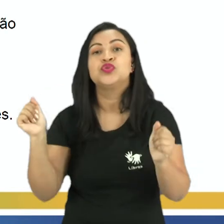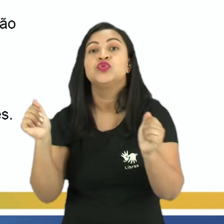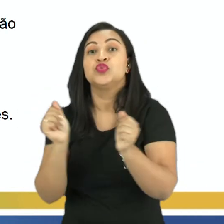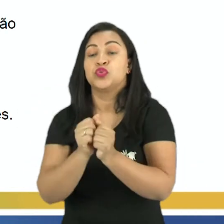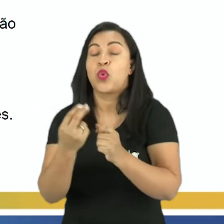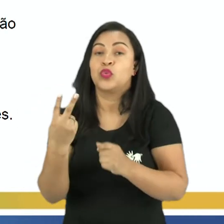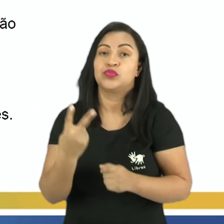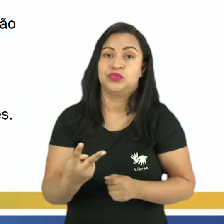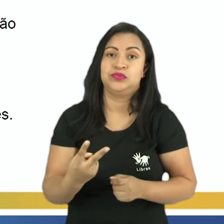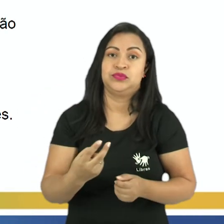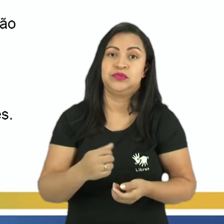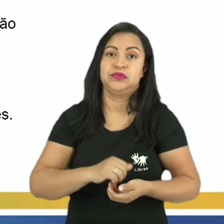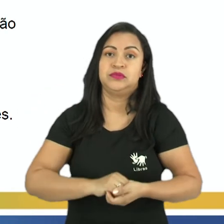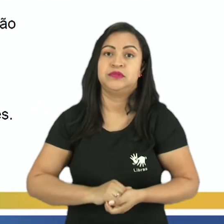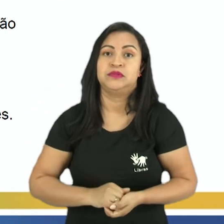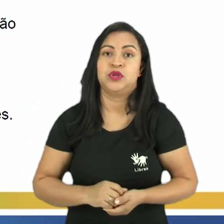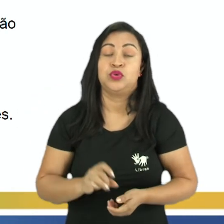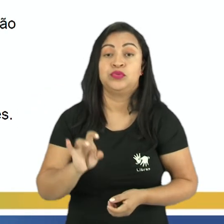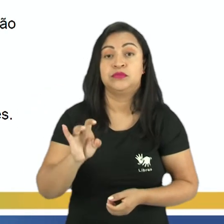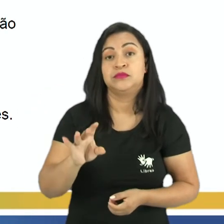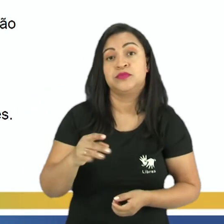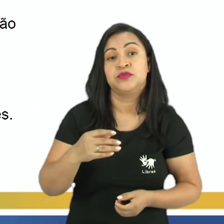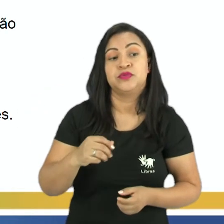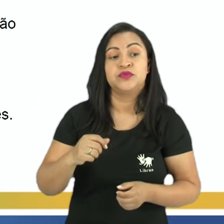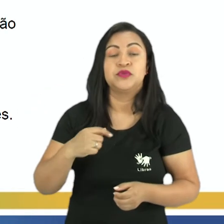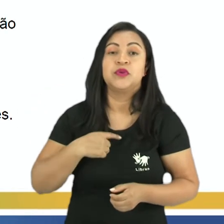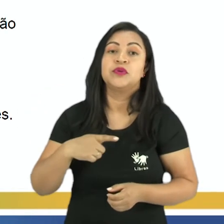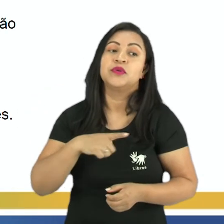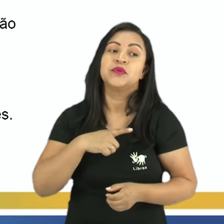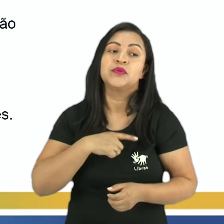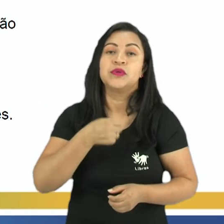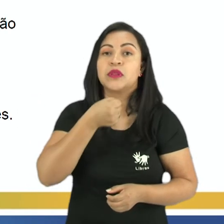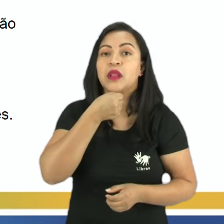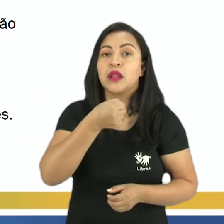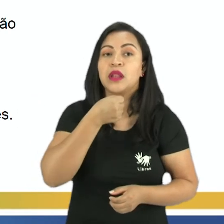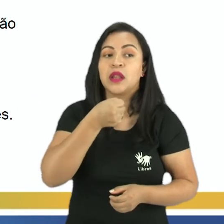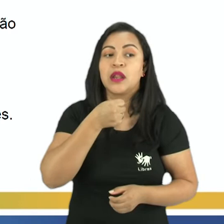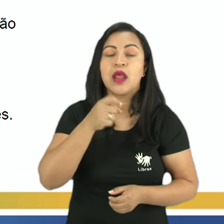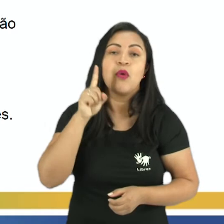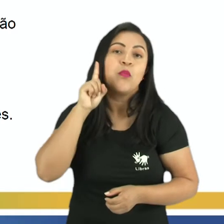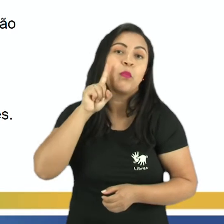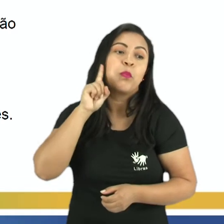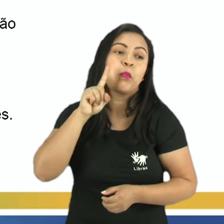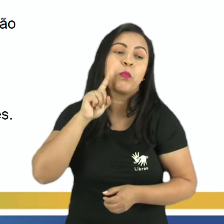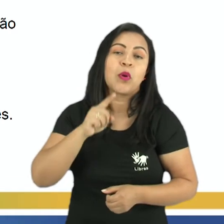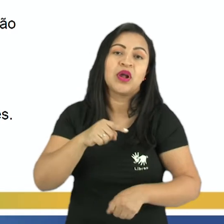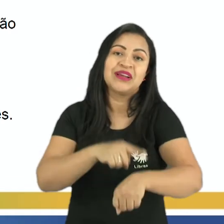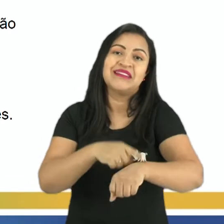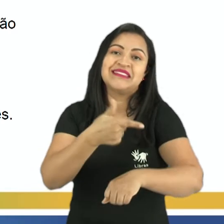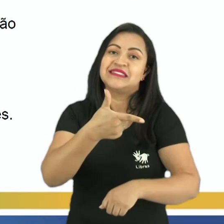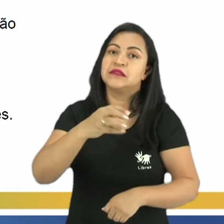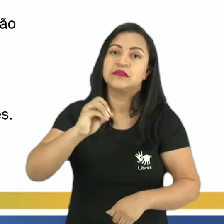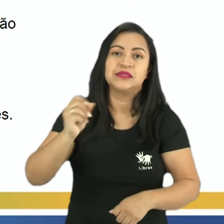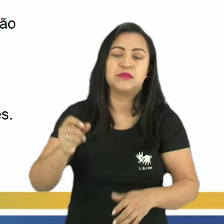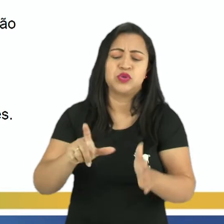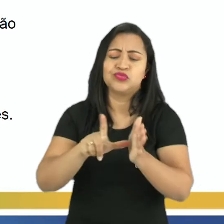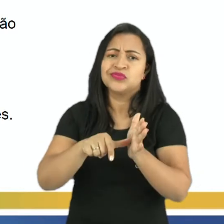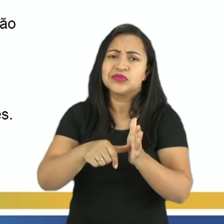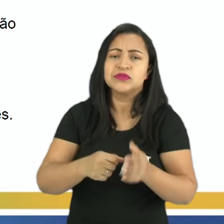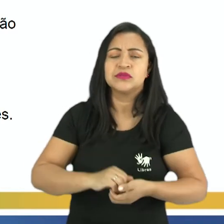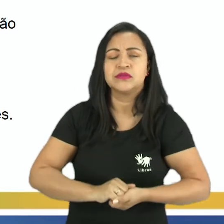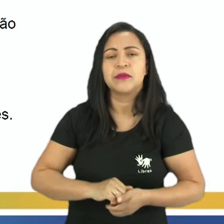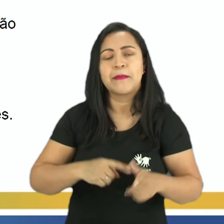conjuntamente. Lúcio: só que eu tenho a entrevista com os americanos às 10h30 e estou atrasado.